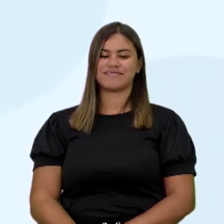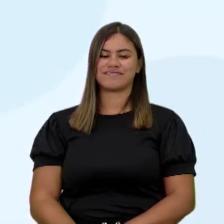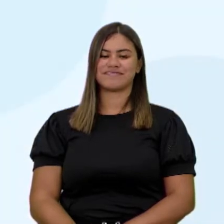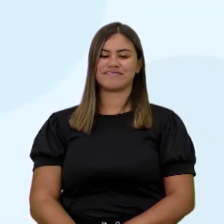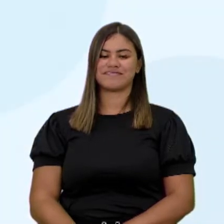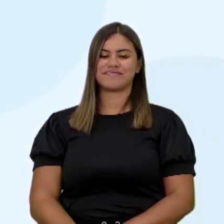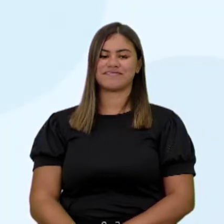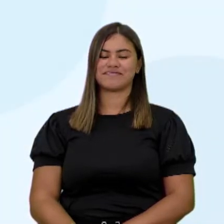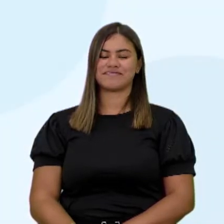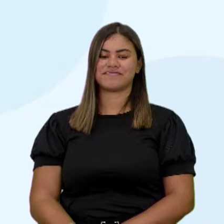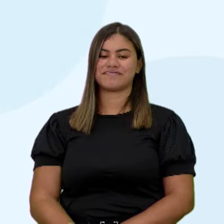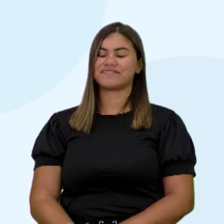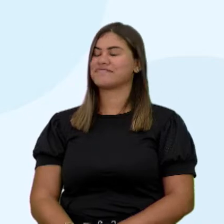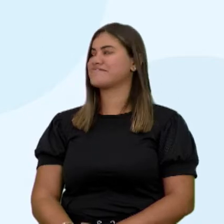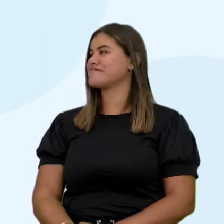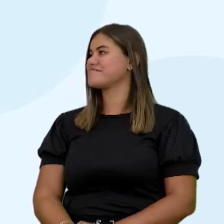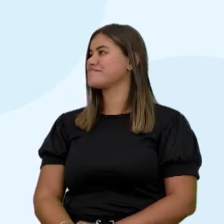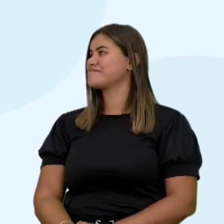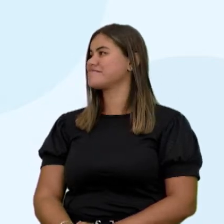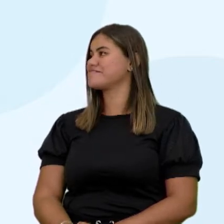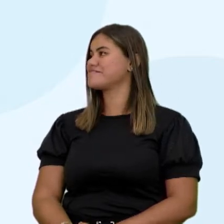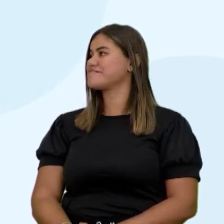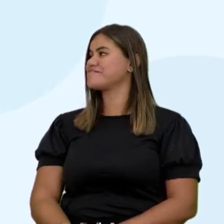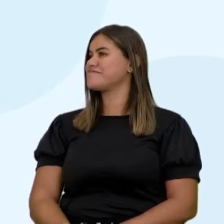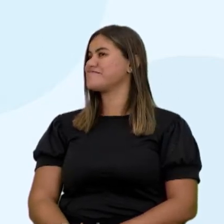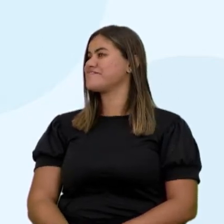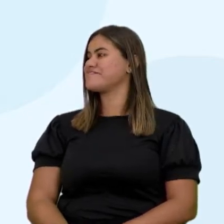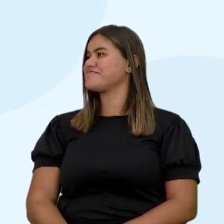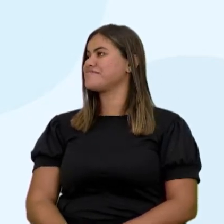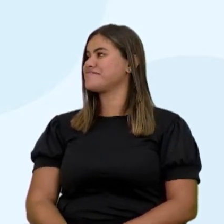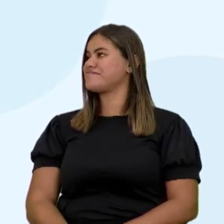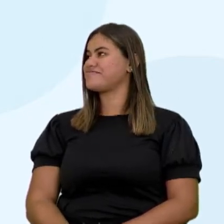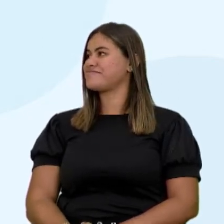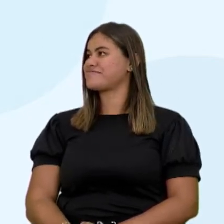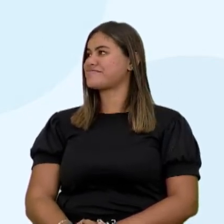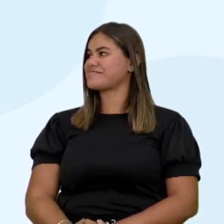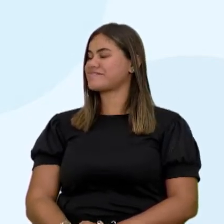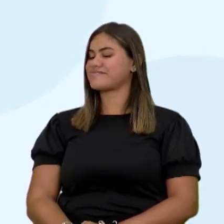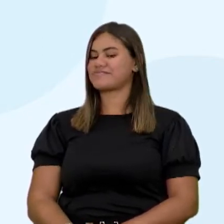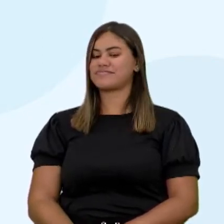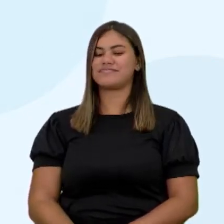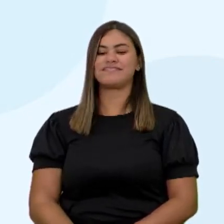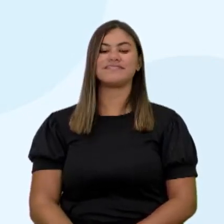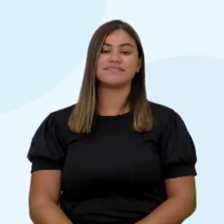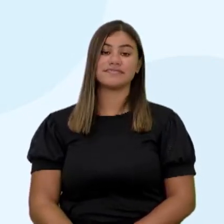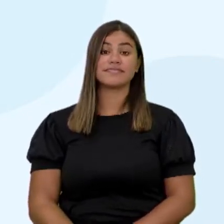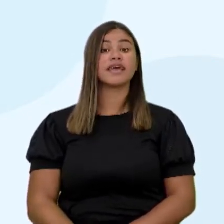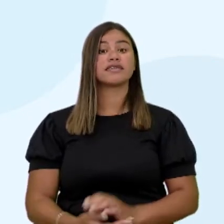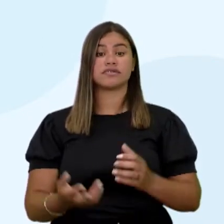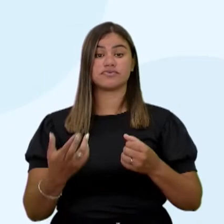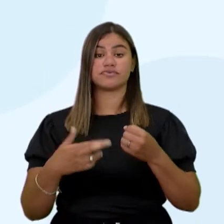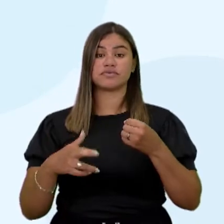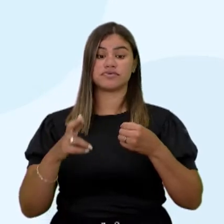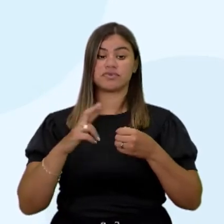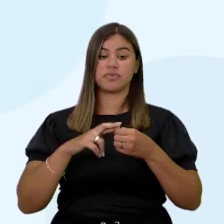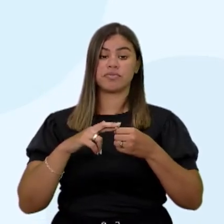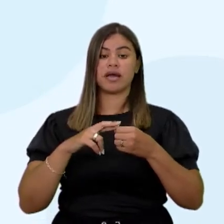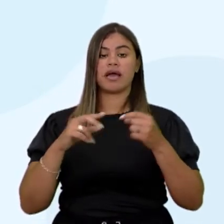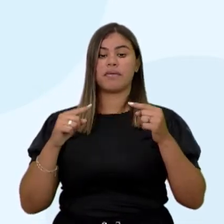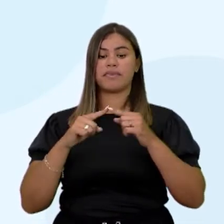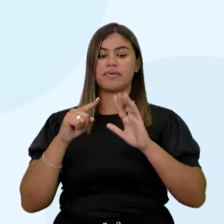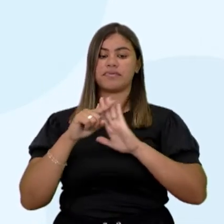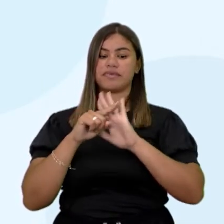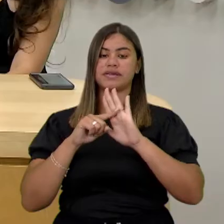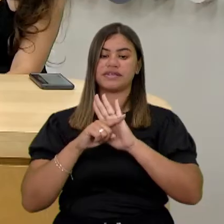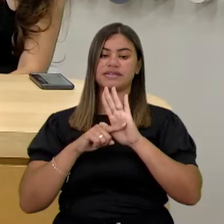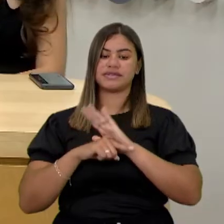futebol. Então, eu vou sentar aqui um instantinho e vamos voltar e retomar o que conseguimos pesquisar ao longo desta aula.